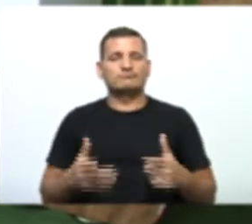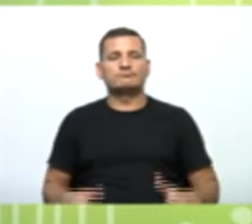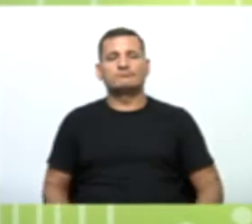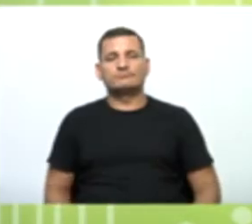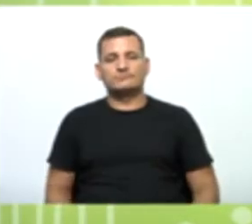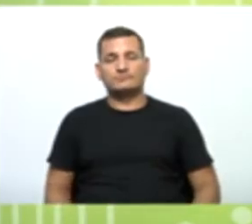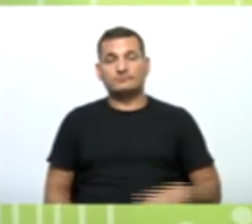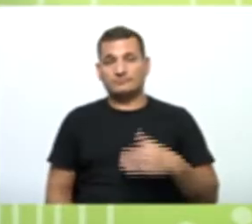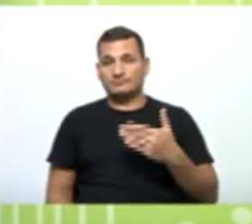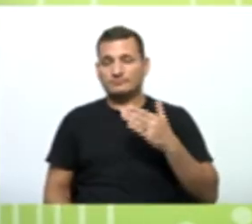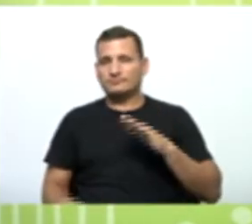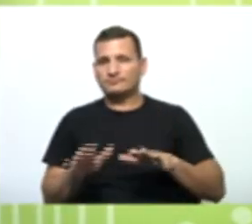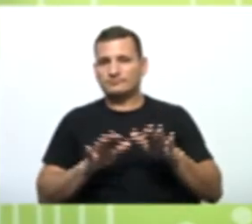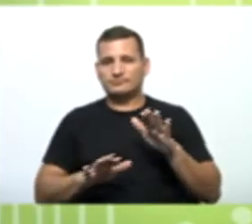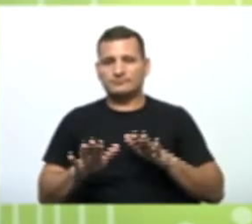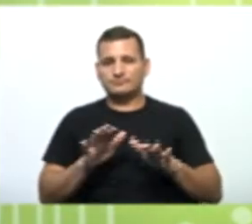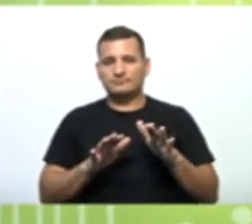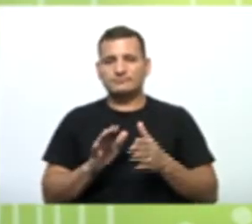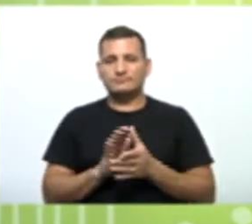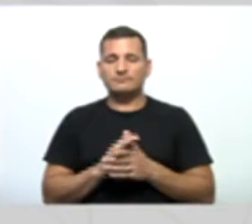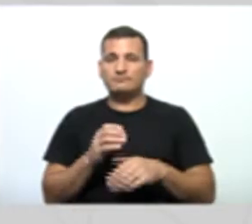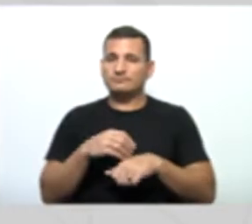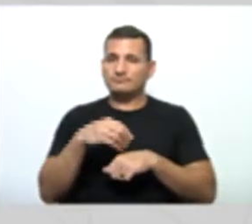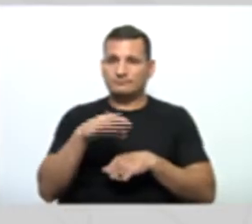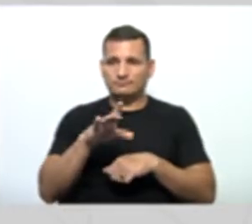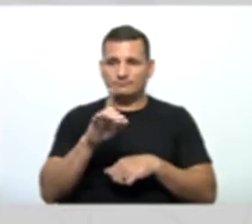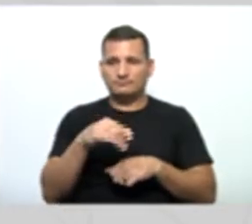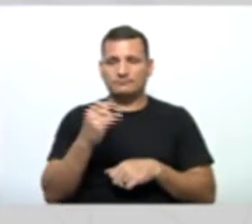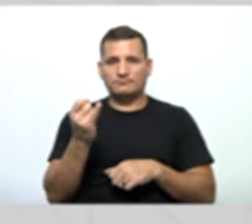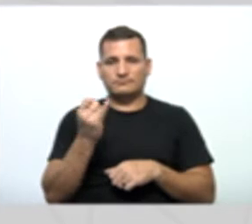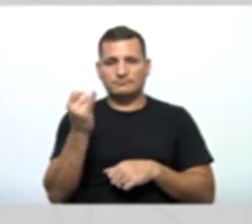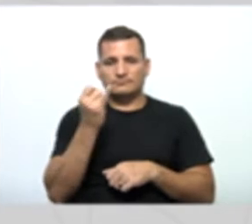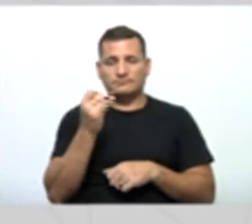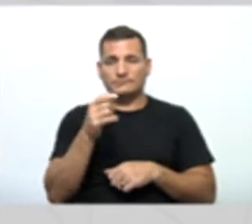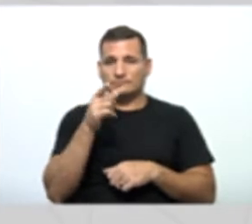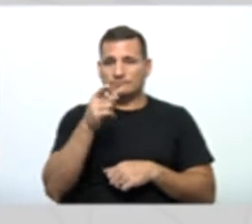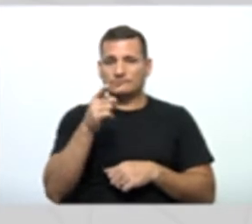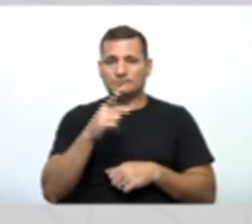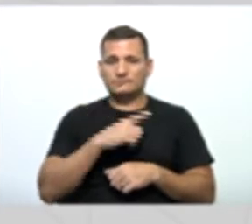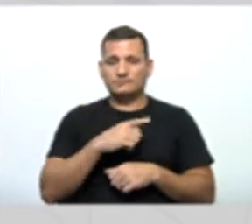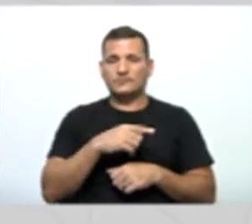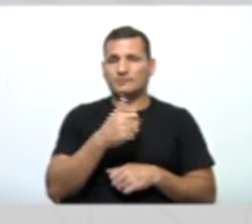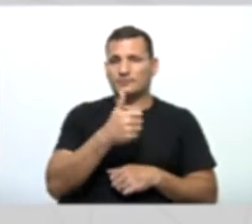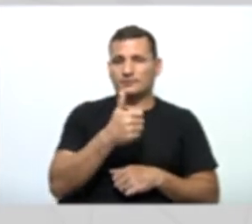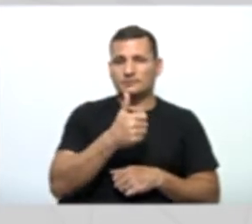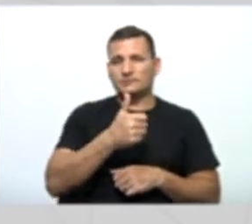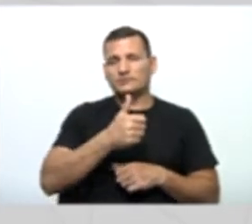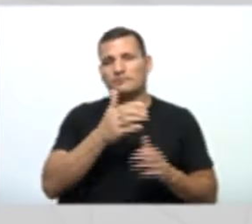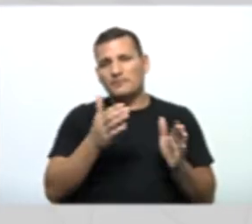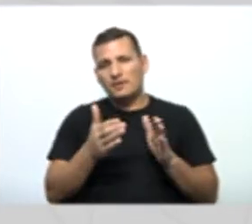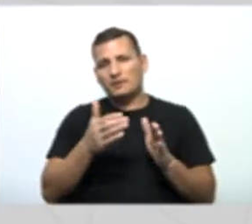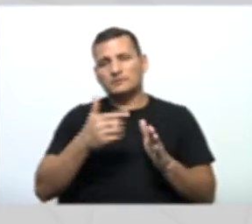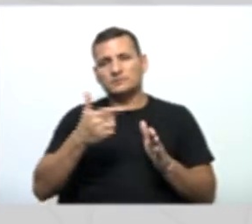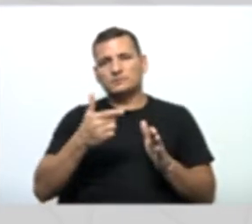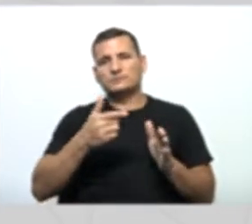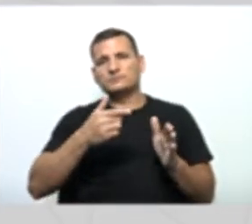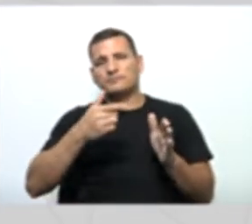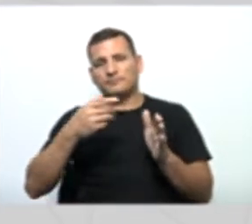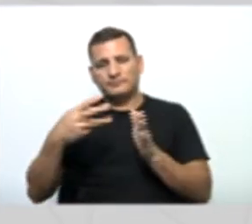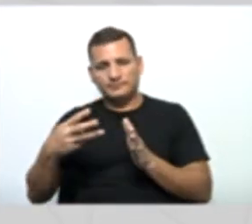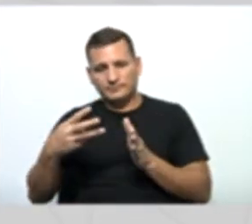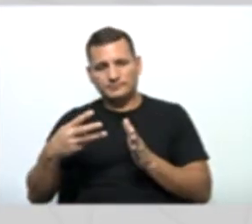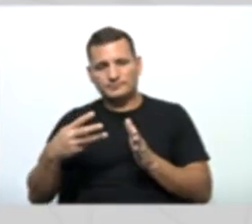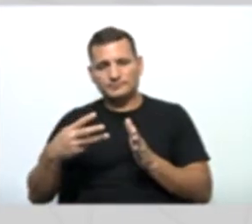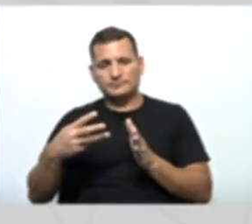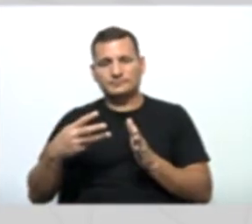Então, muito cuidado, gente. Ó, essa dica aqui é importante. Ó. Quando você estiver no passo 3, verificou o protótipo, né?